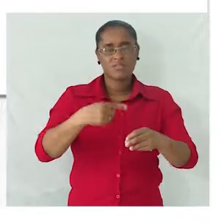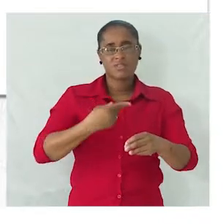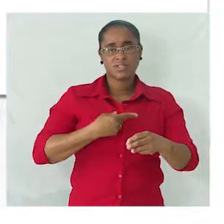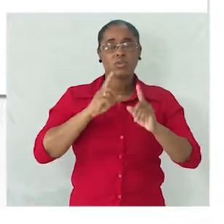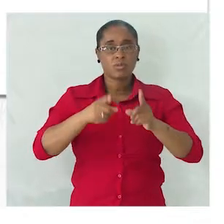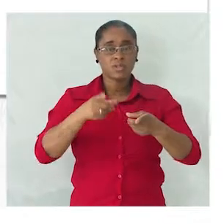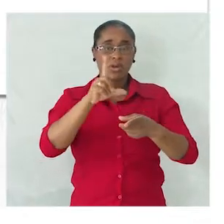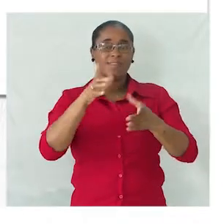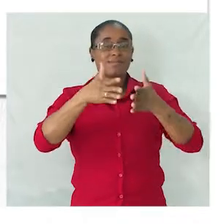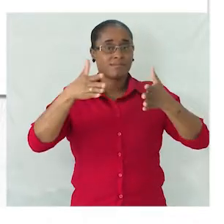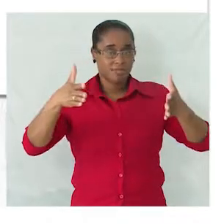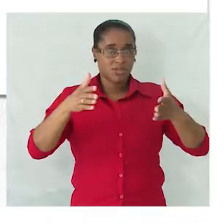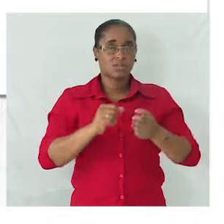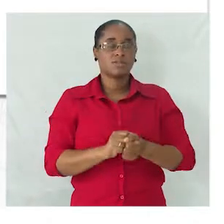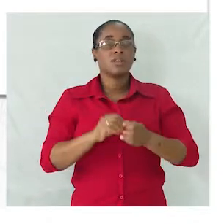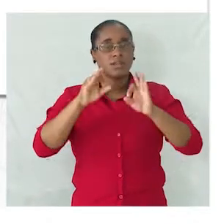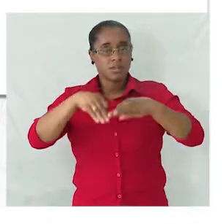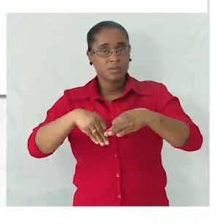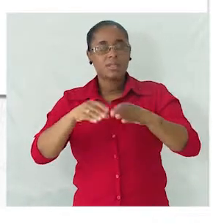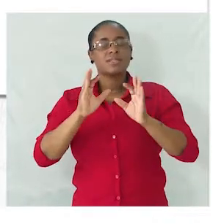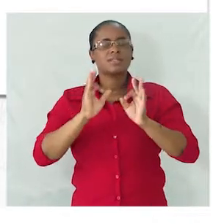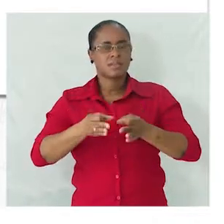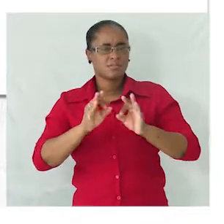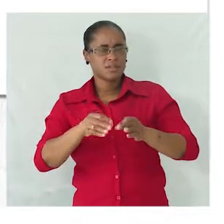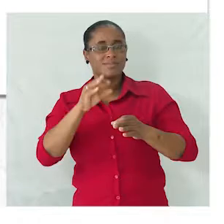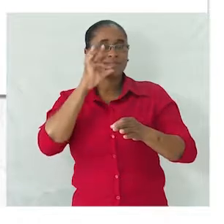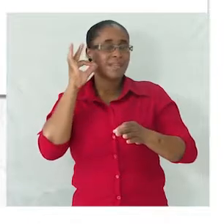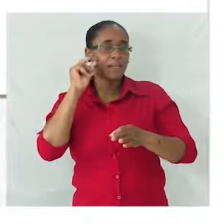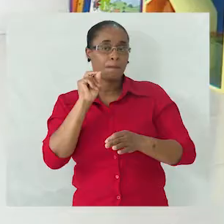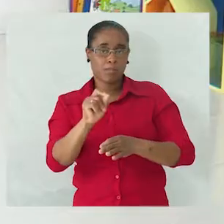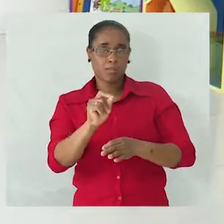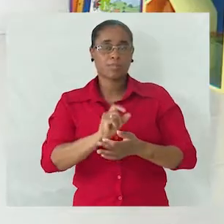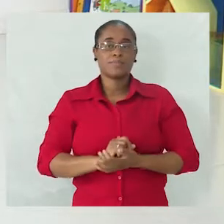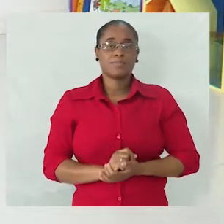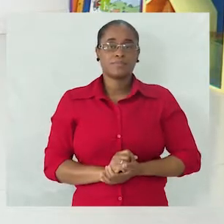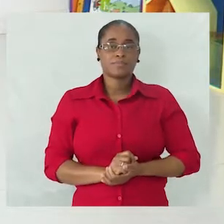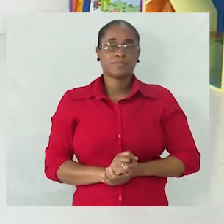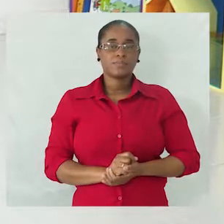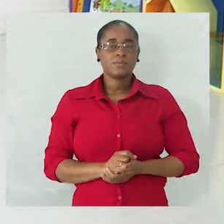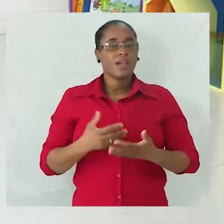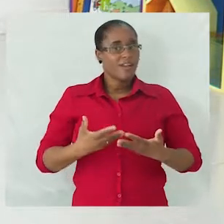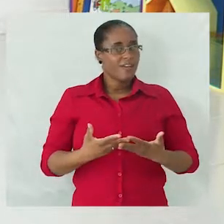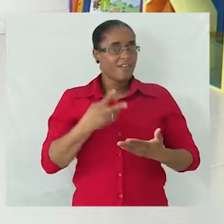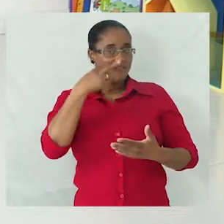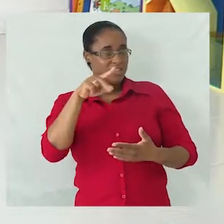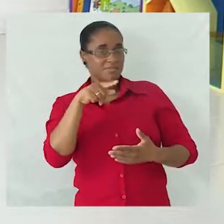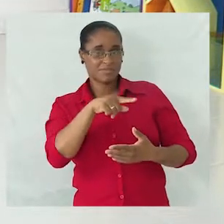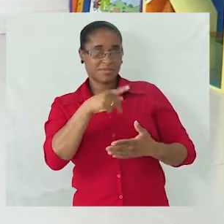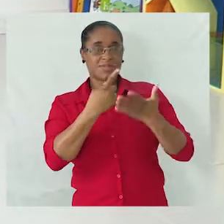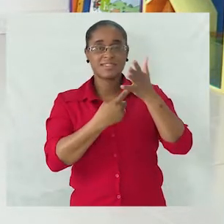com uma letra maiúscula e terminar sempre com um sinal de pontuação. Ora, vejamos aqui um